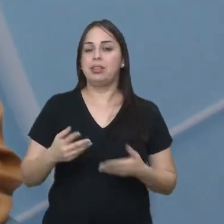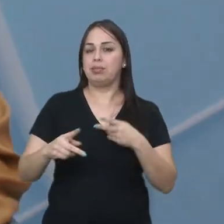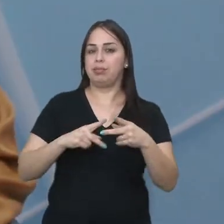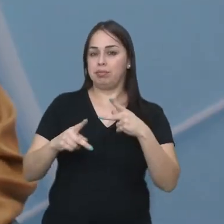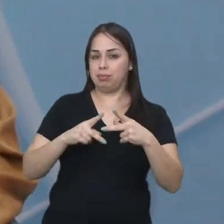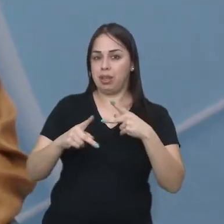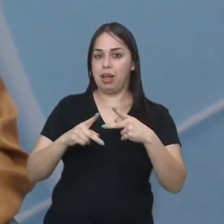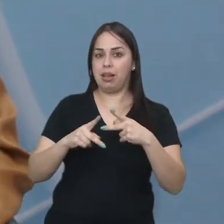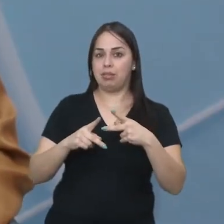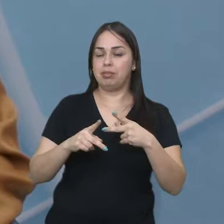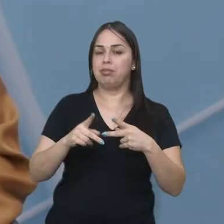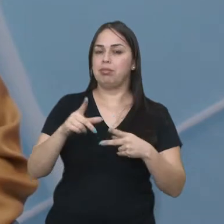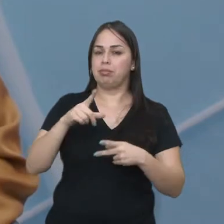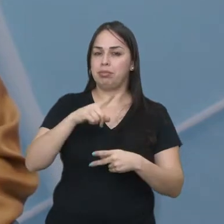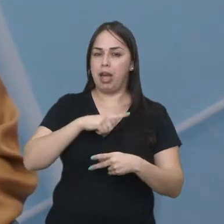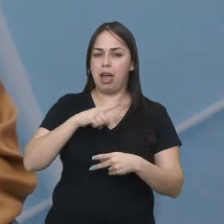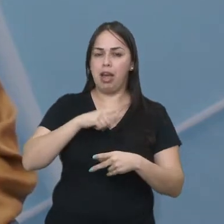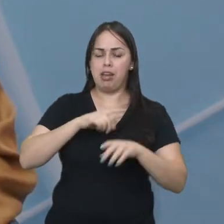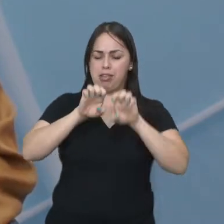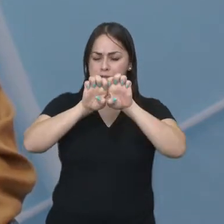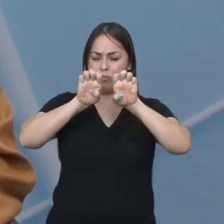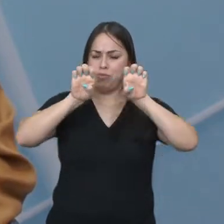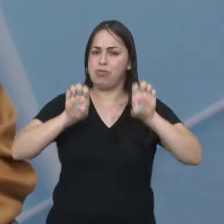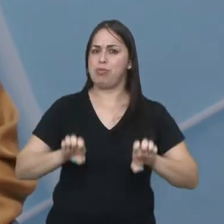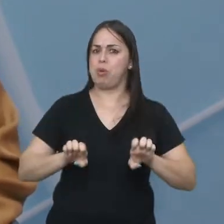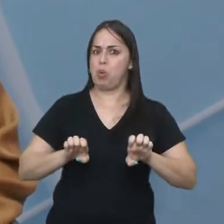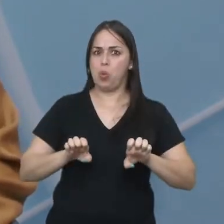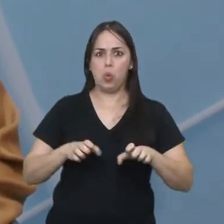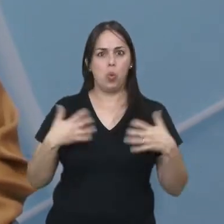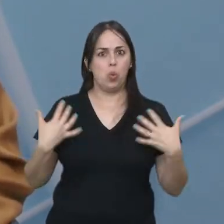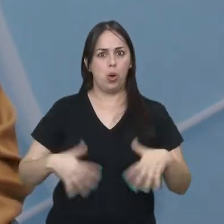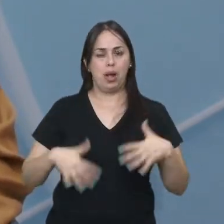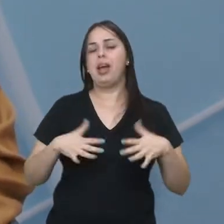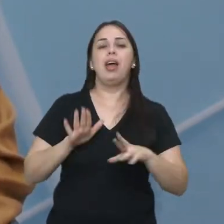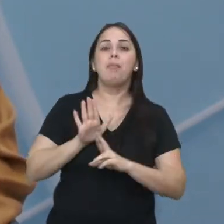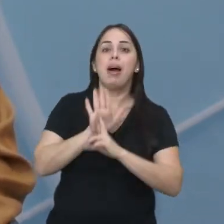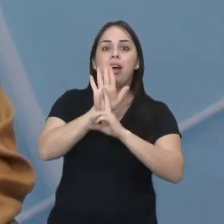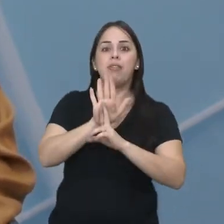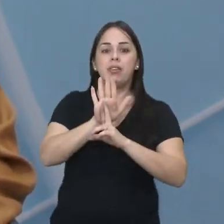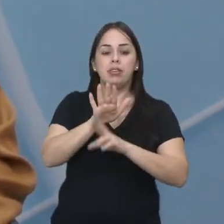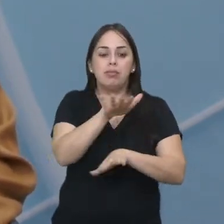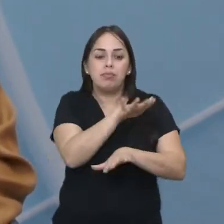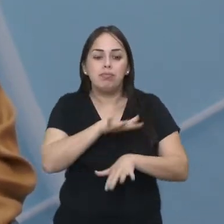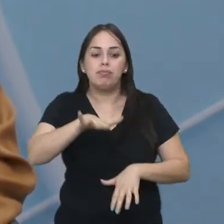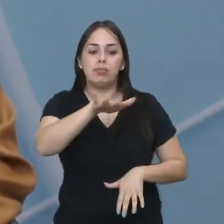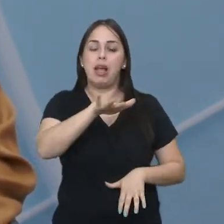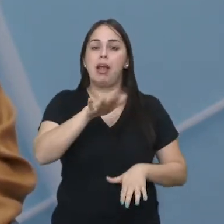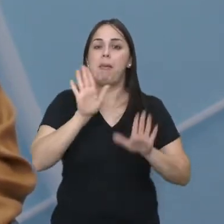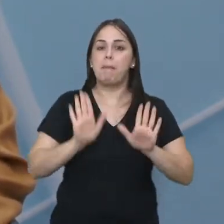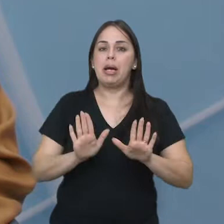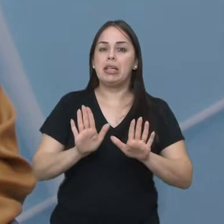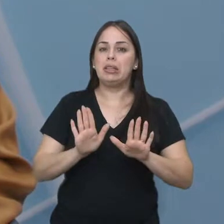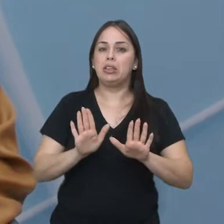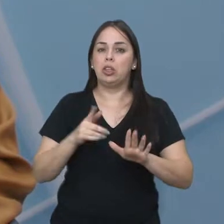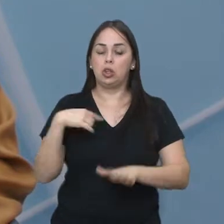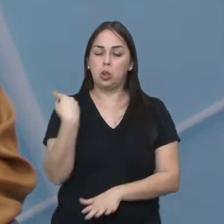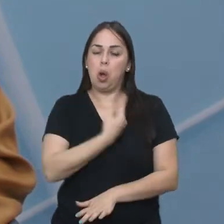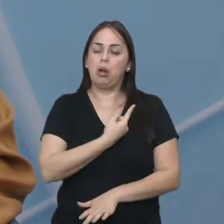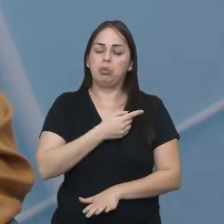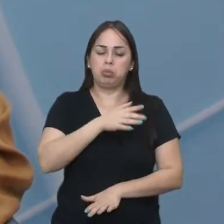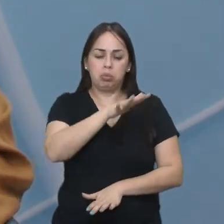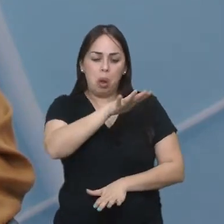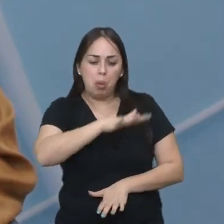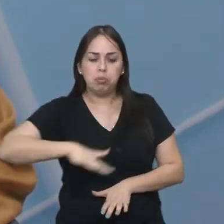José dos Campos é uma das cidades mais bem estruturadas do país, referência em muitas áreas, mas apesar de estarmos numa